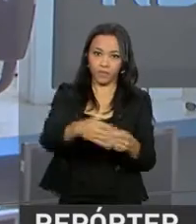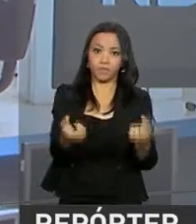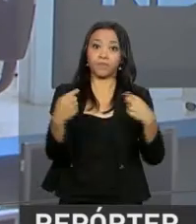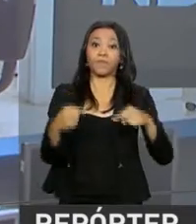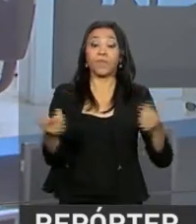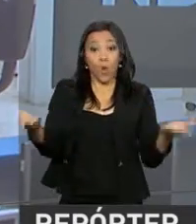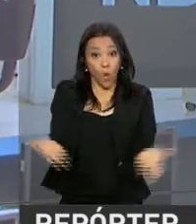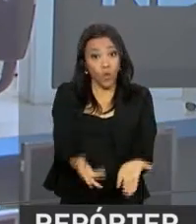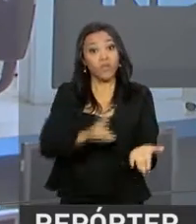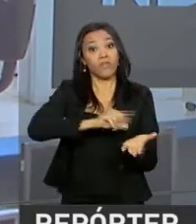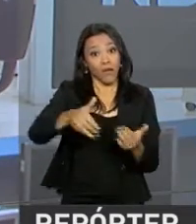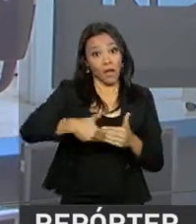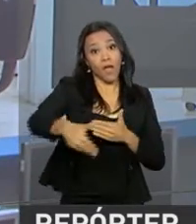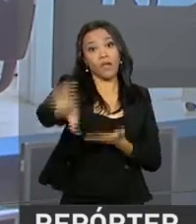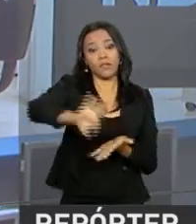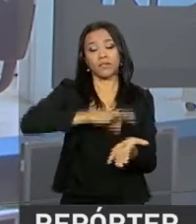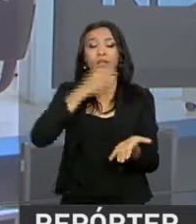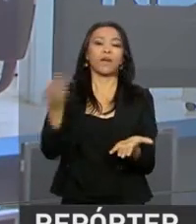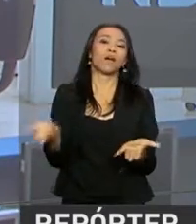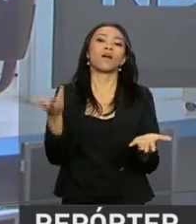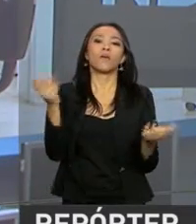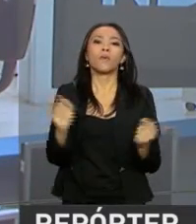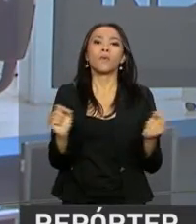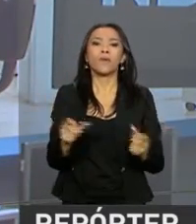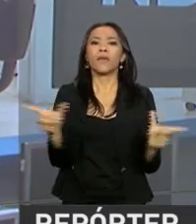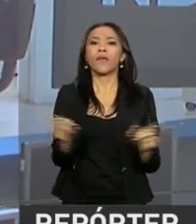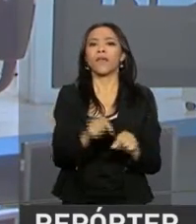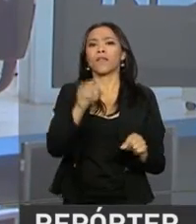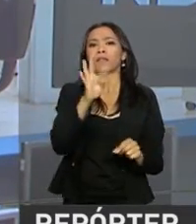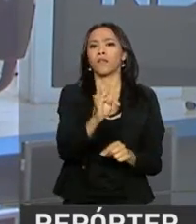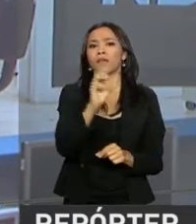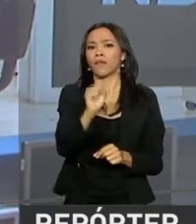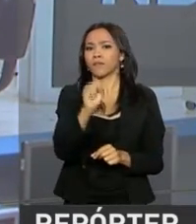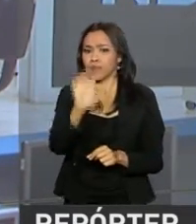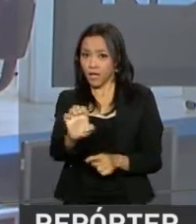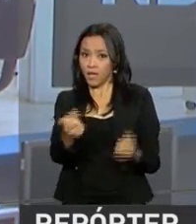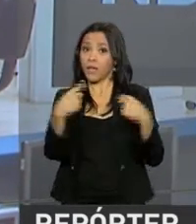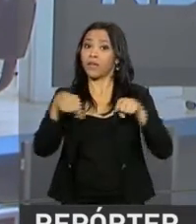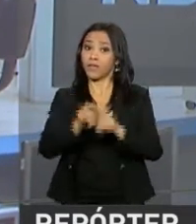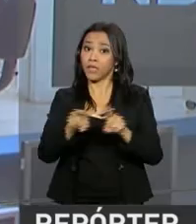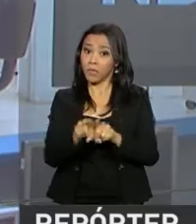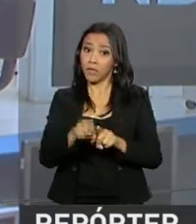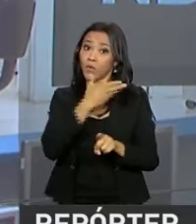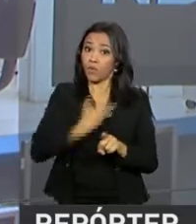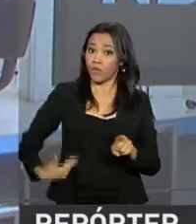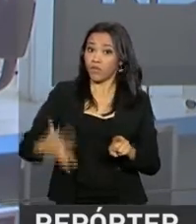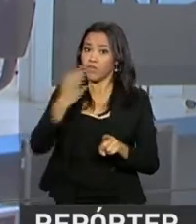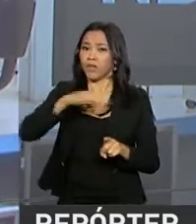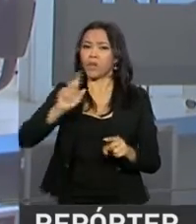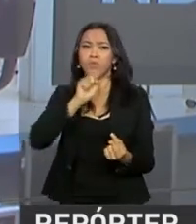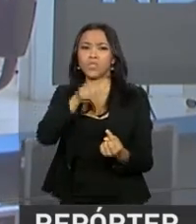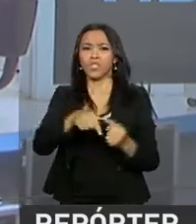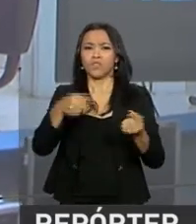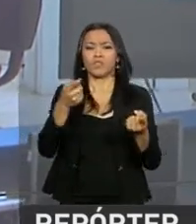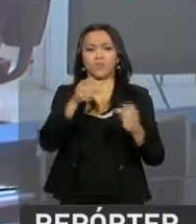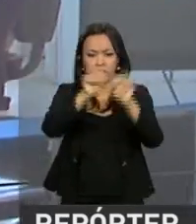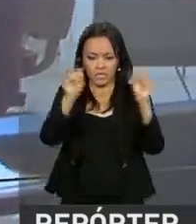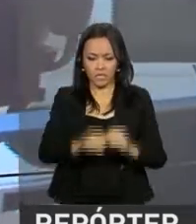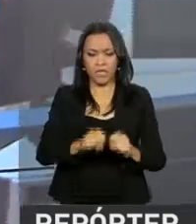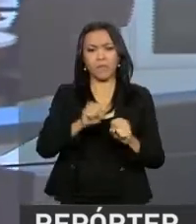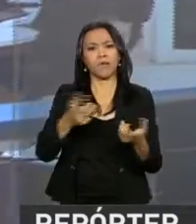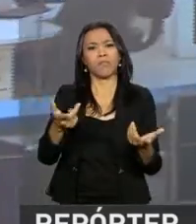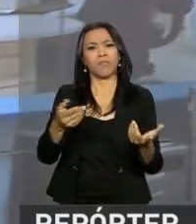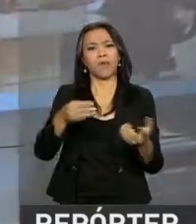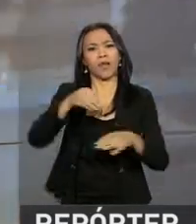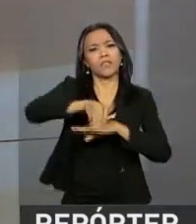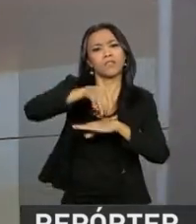vai ser assinado hoje entre o governo e o Tribunal Superior Eleitoral para a digitalização dos serviços públicos. Vamos então chamar